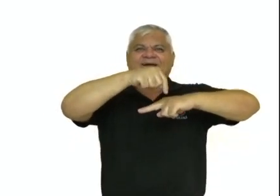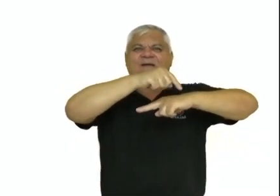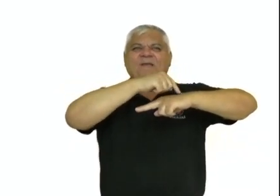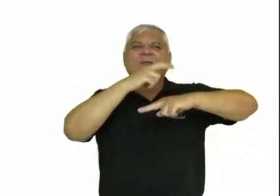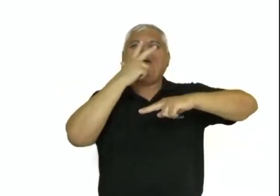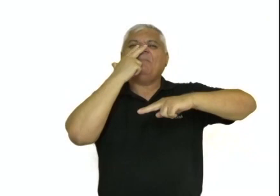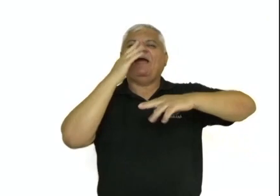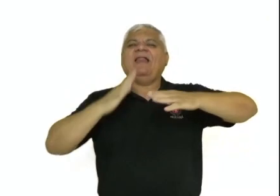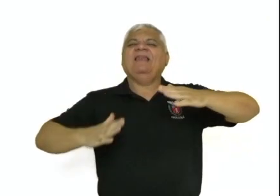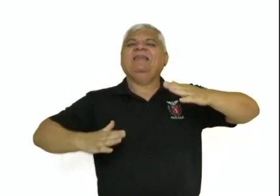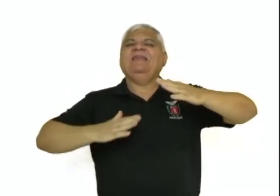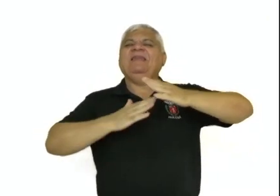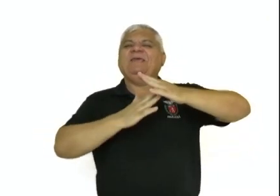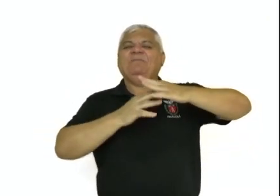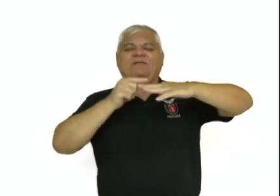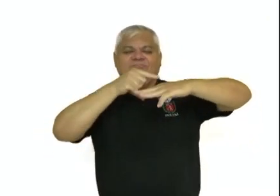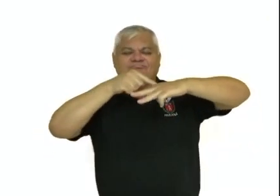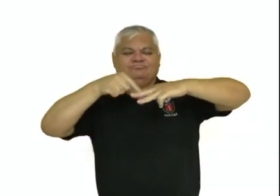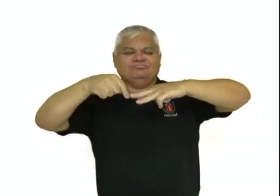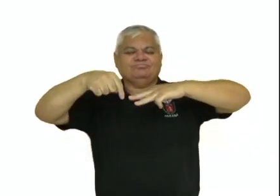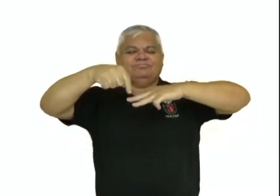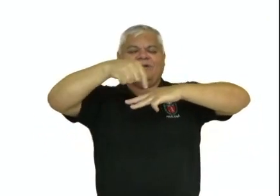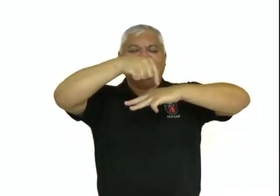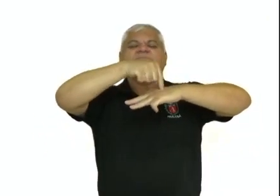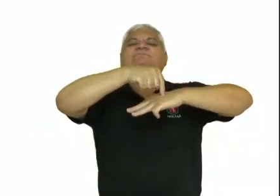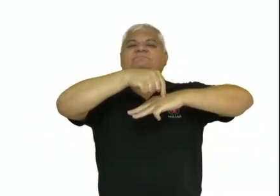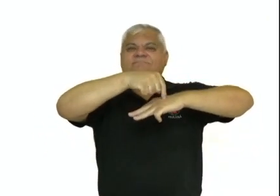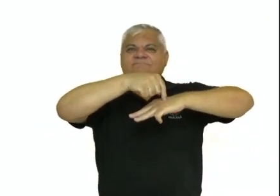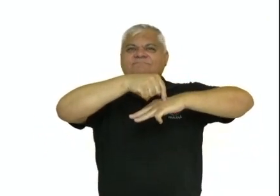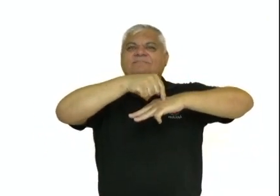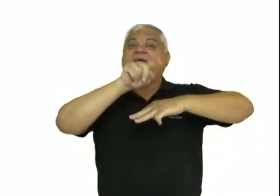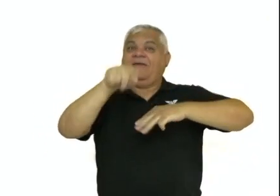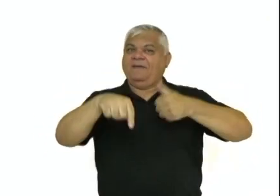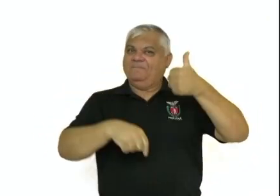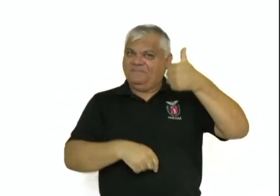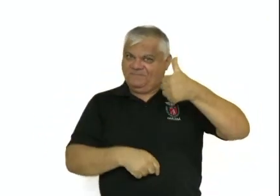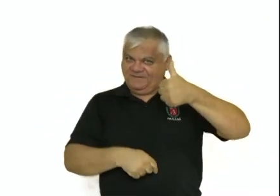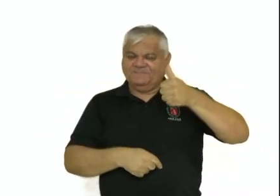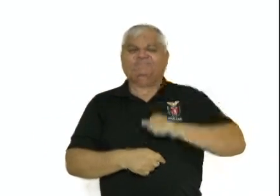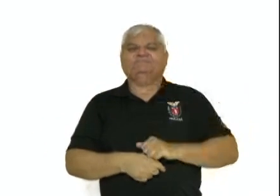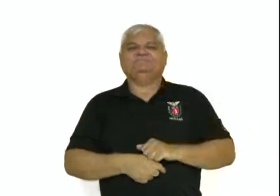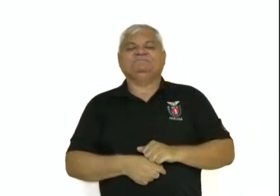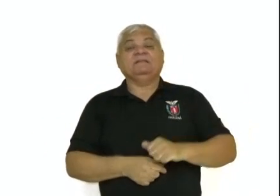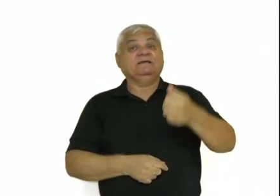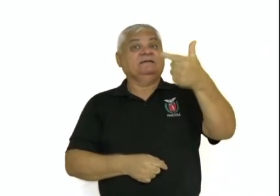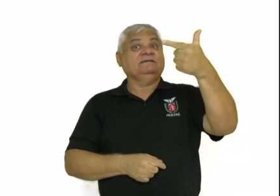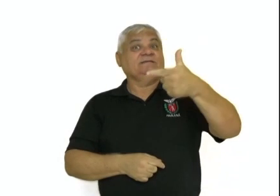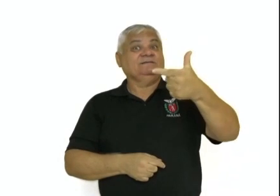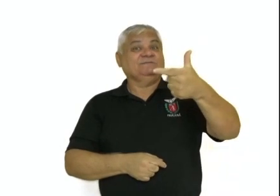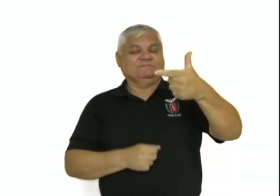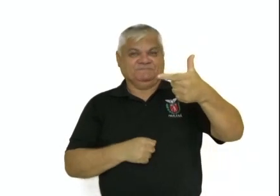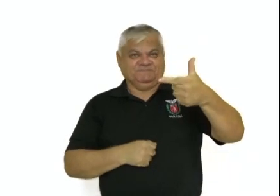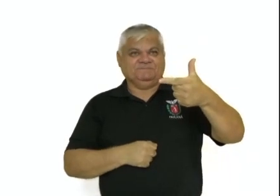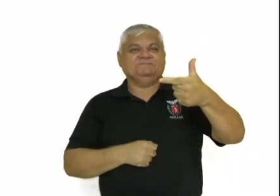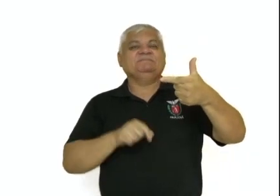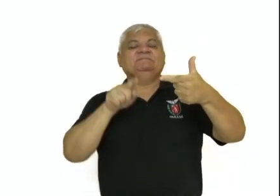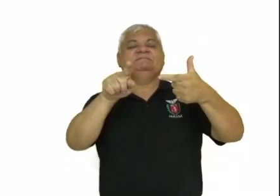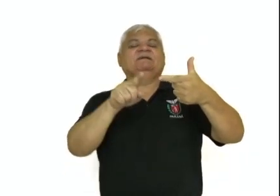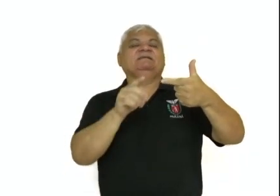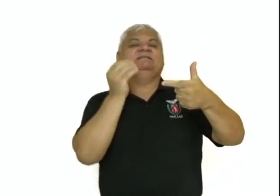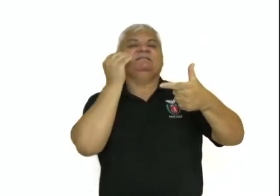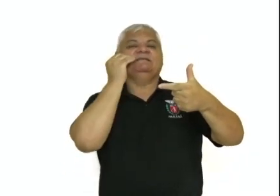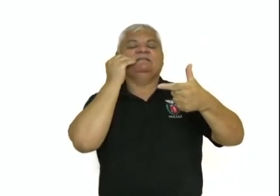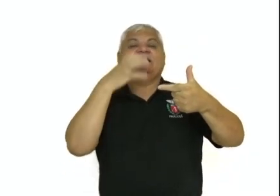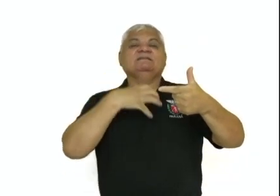limites até retornar ao ponto de partida. Essa é a primeira parte. A segunda parte, vocês vão tentar